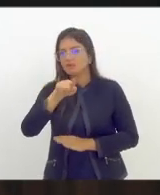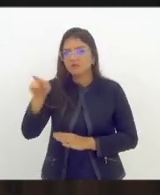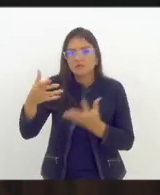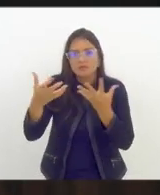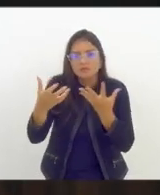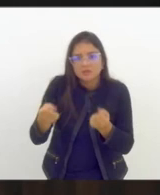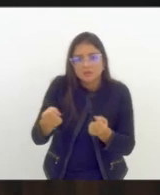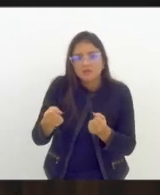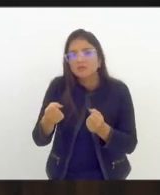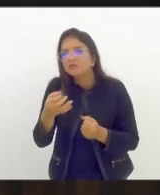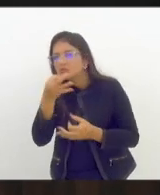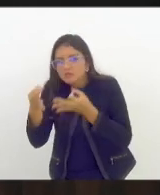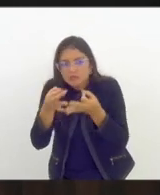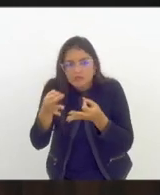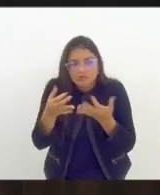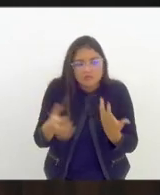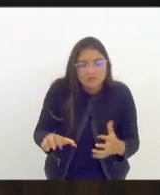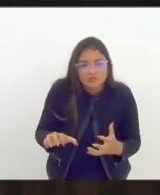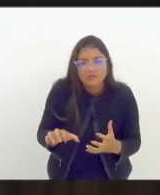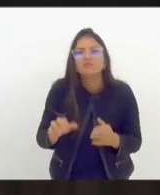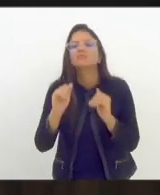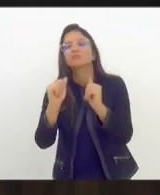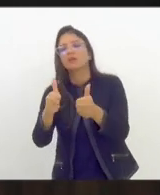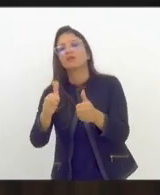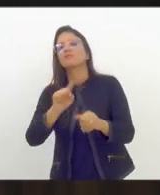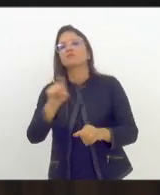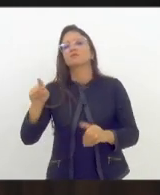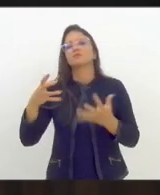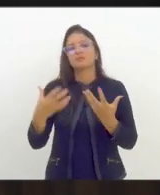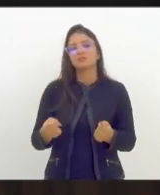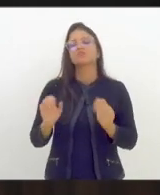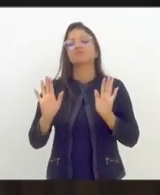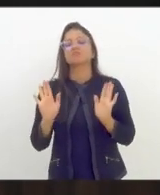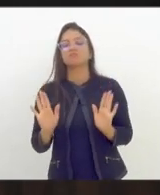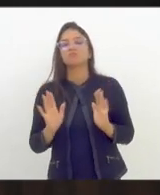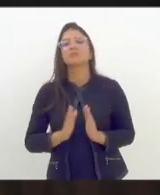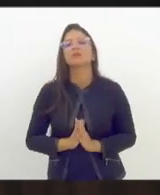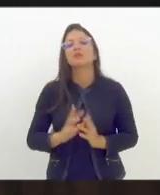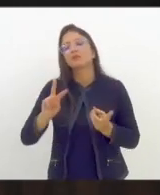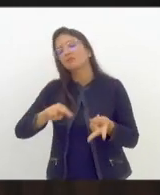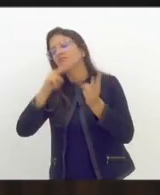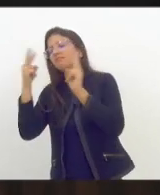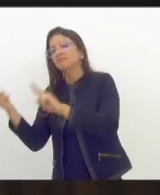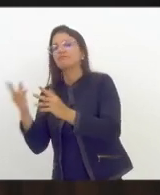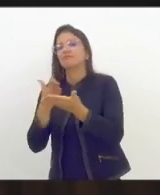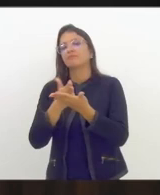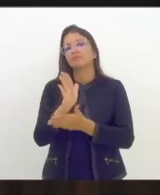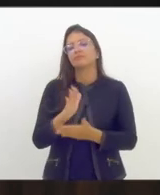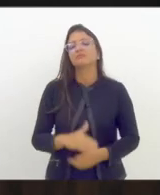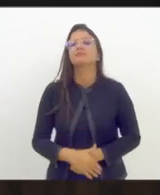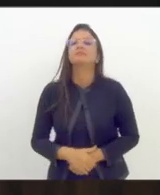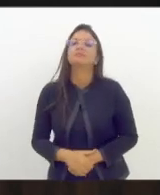em votação. Senhores que aprovam, permaneçam como estão. Aprovado, vai a promulgação.